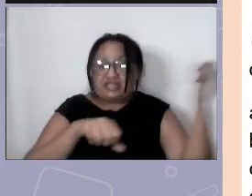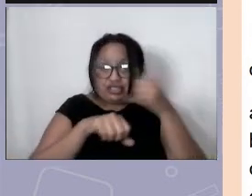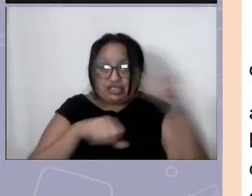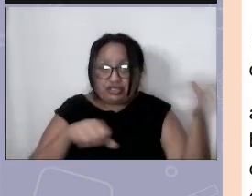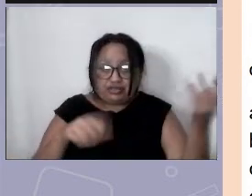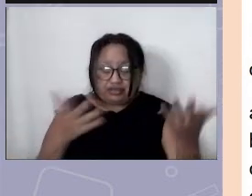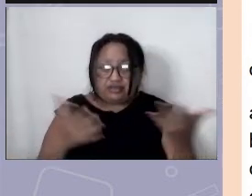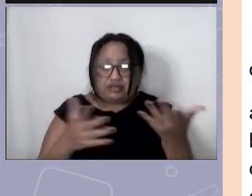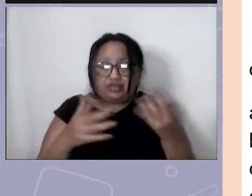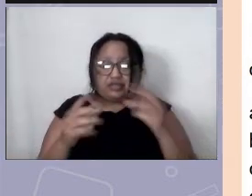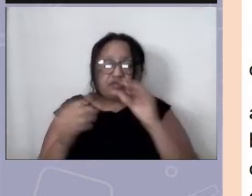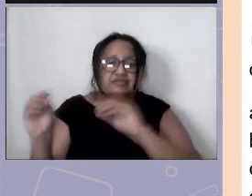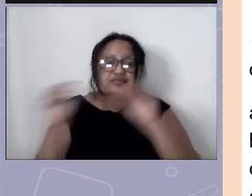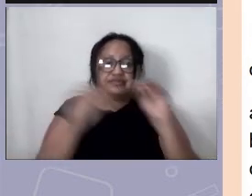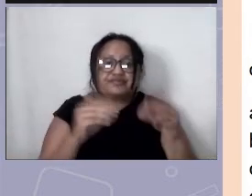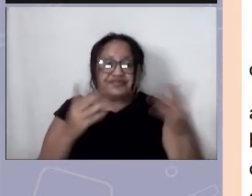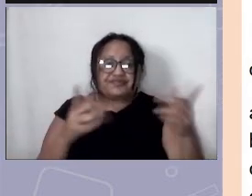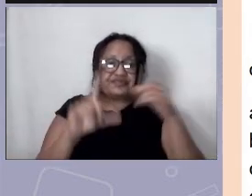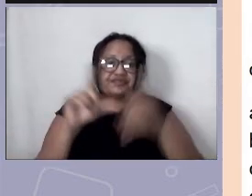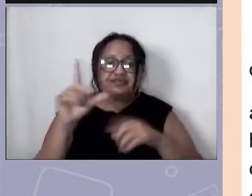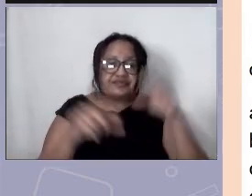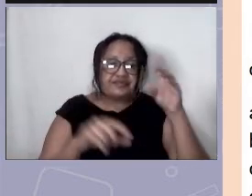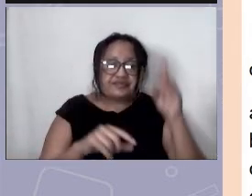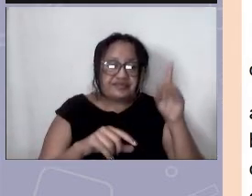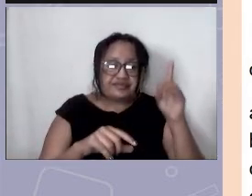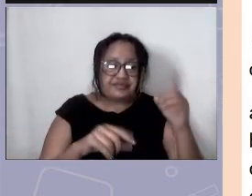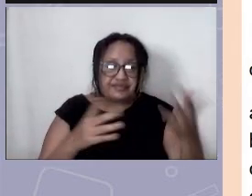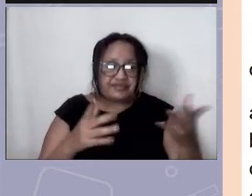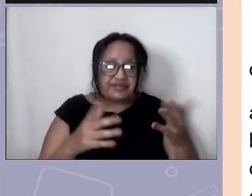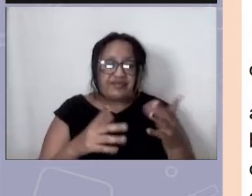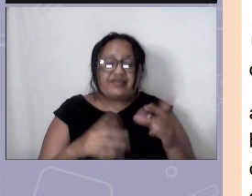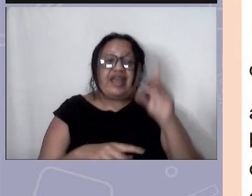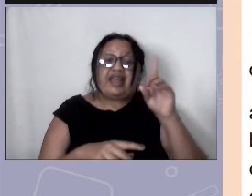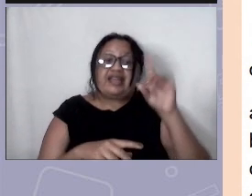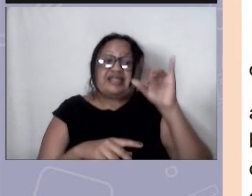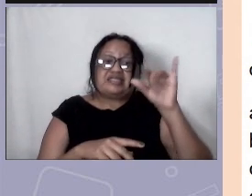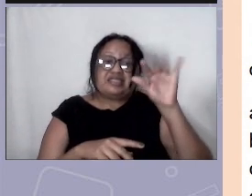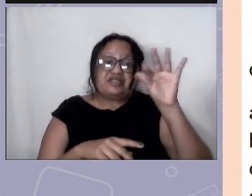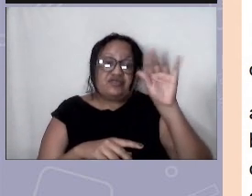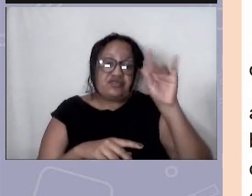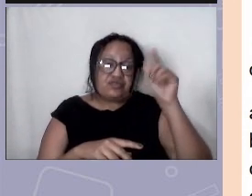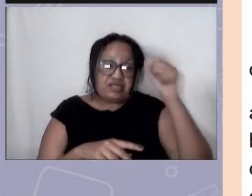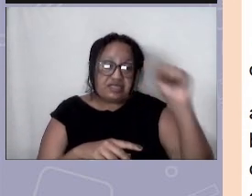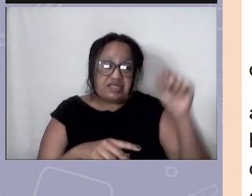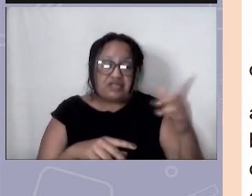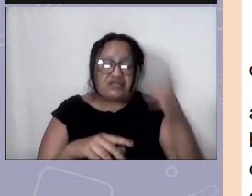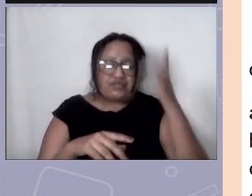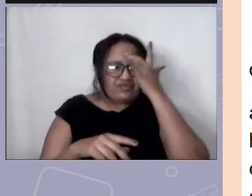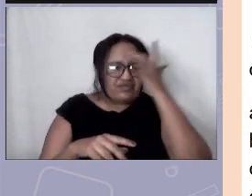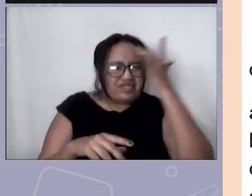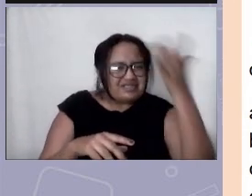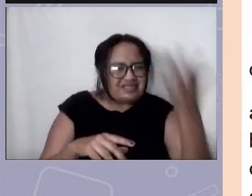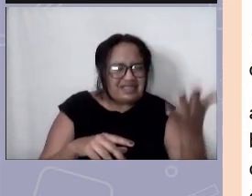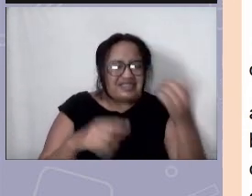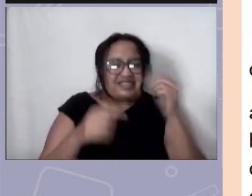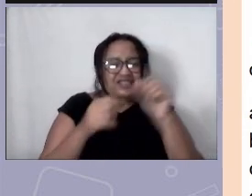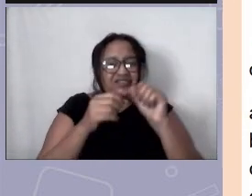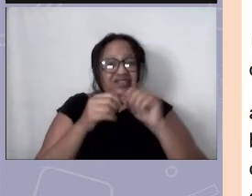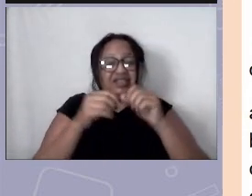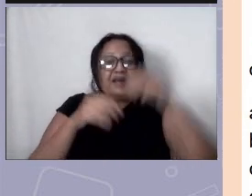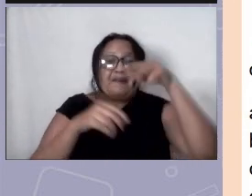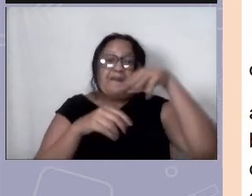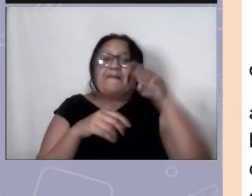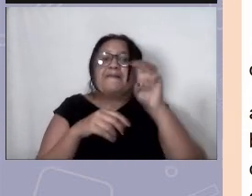a letra D difusão facilitada a difusão facilitada é aquela que é feita na membrana para transportar